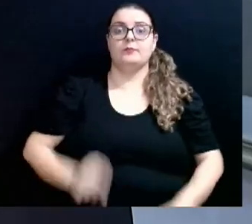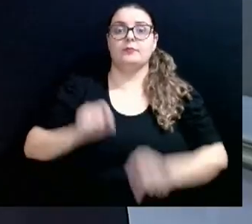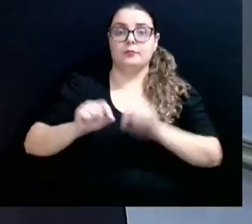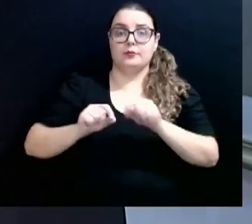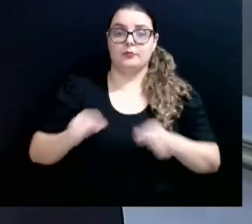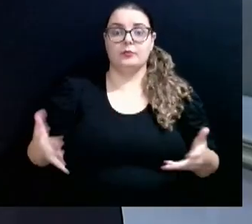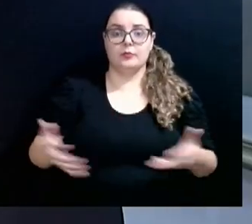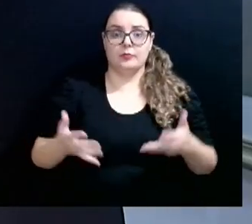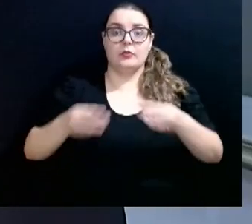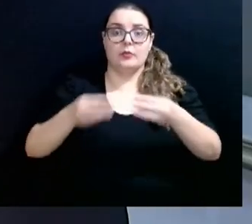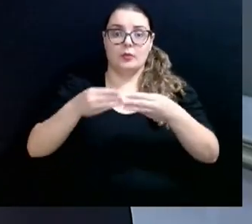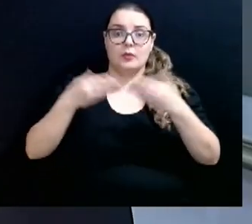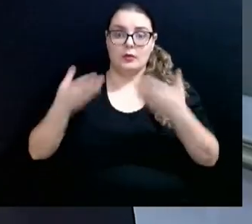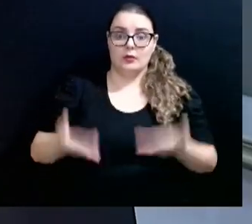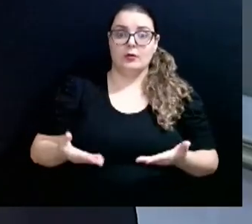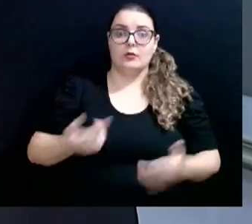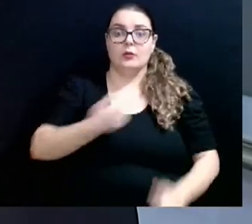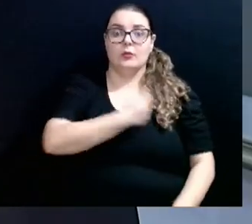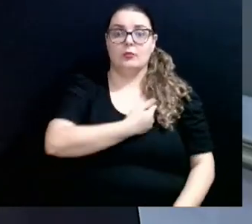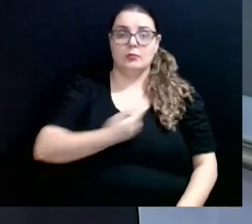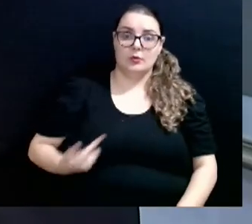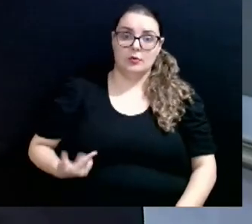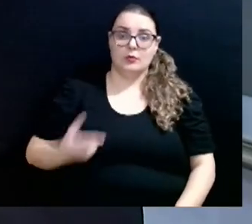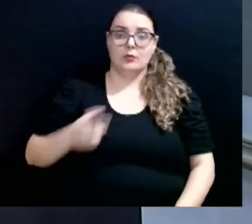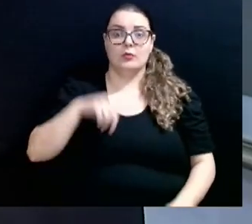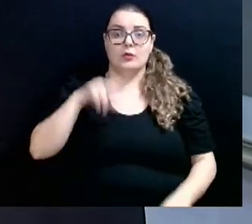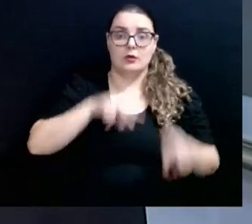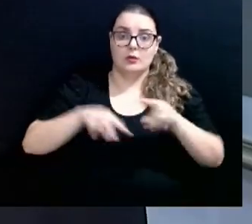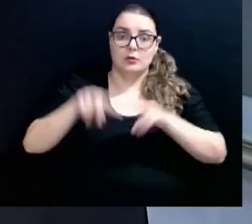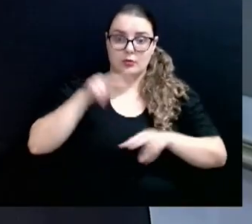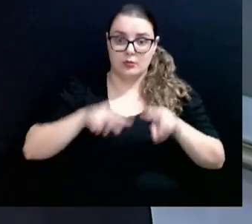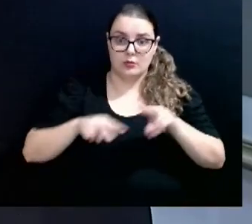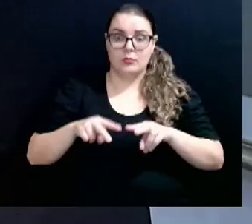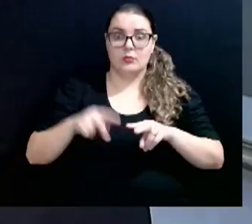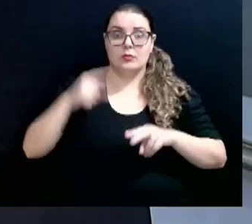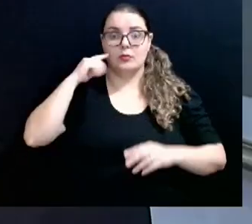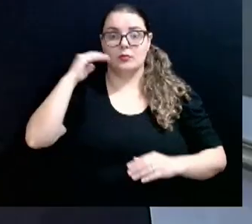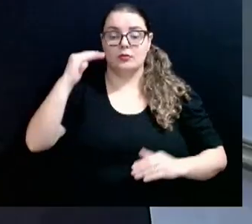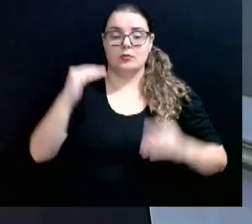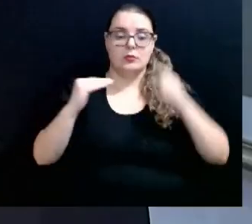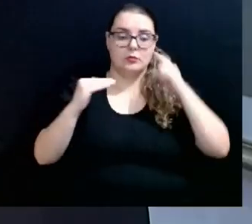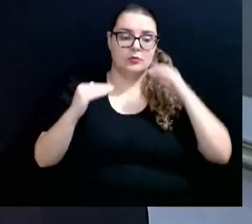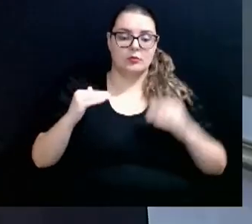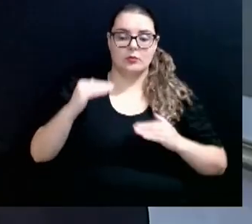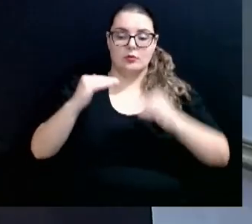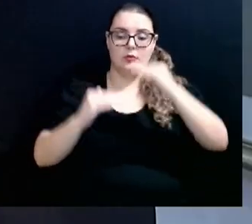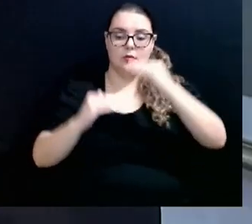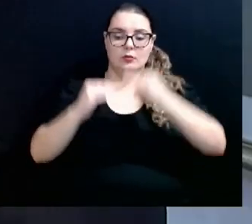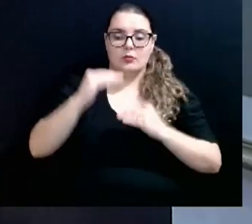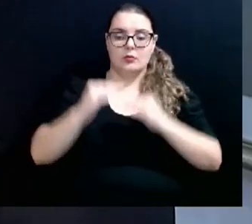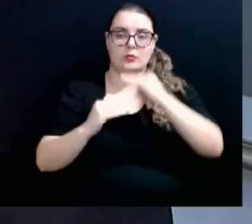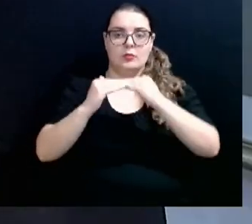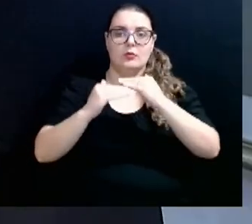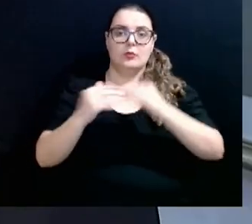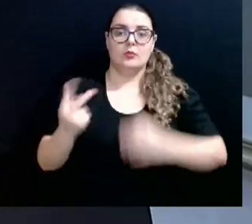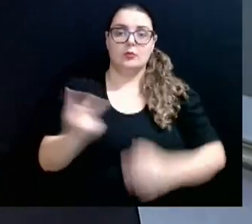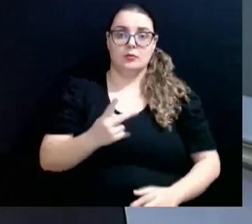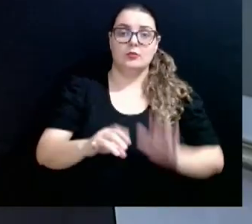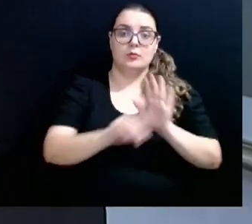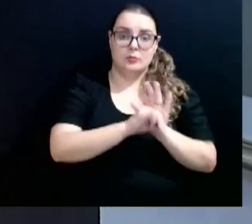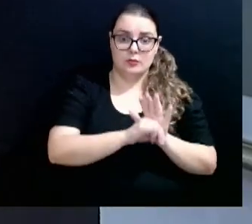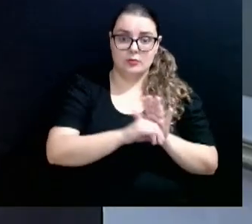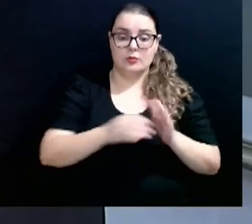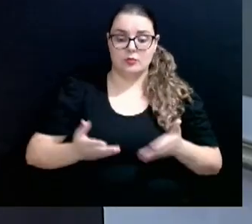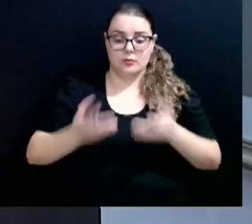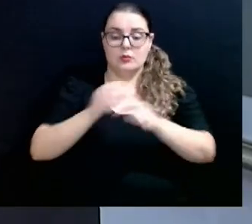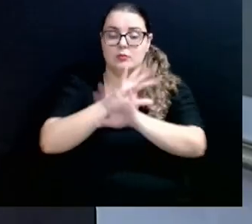é para que o governo tenha um olhar de equidade em relação aos dois impostos, trazendo à luz que, já